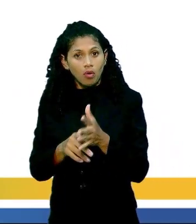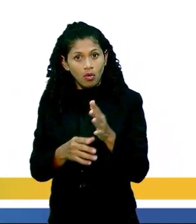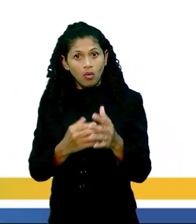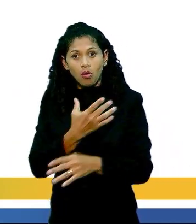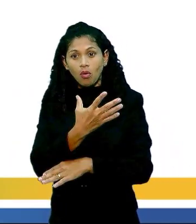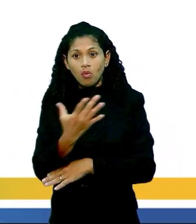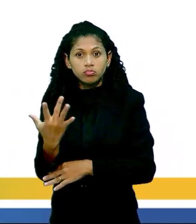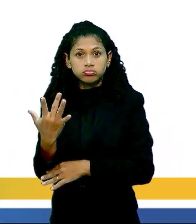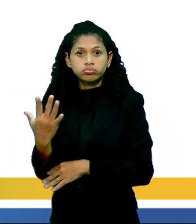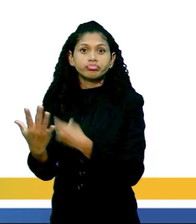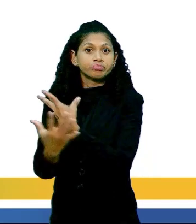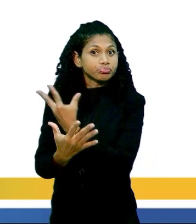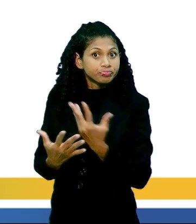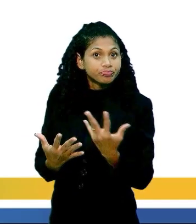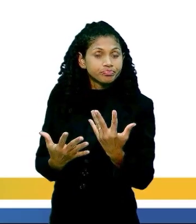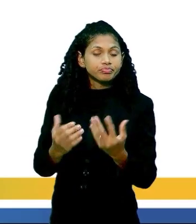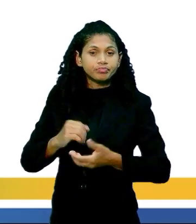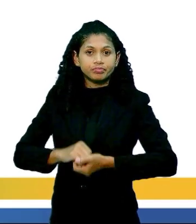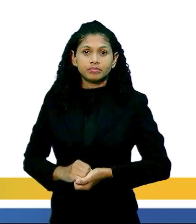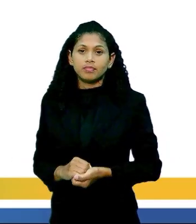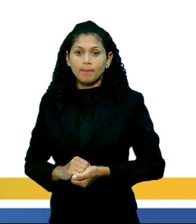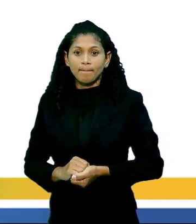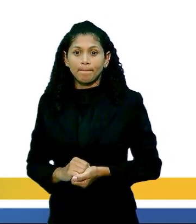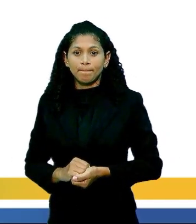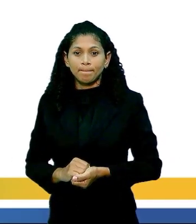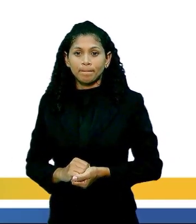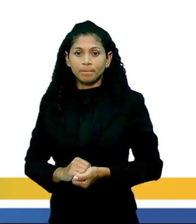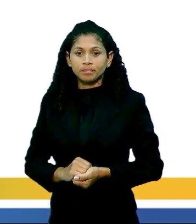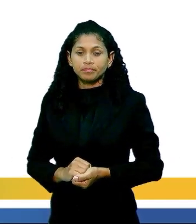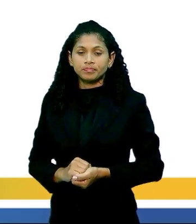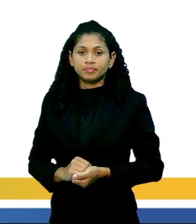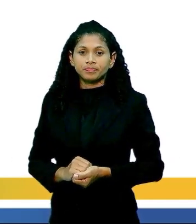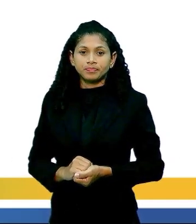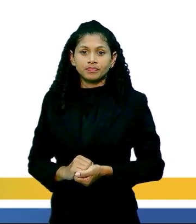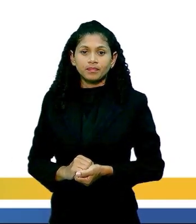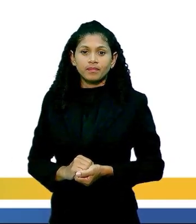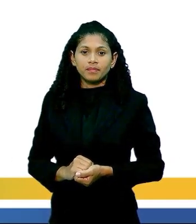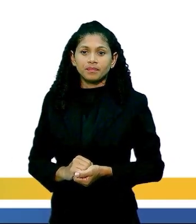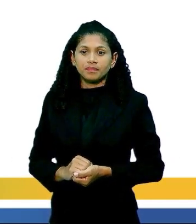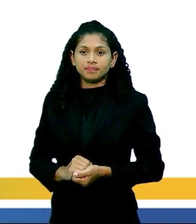a competição intraespecífica e interespecífica. Lembram disso que eu já falei para vocês?